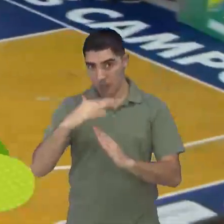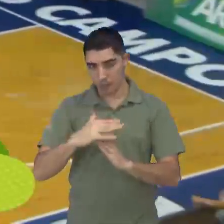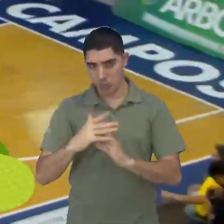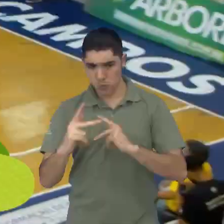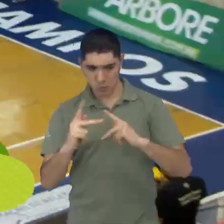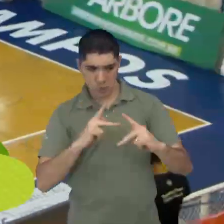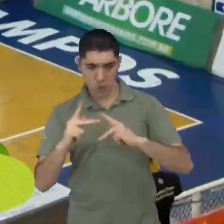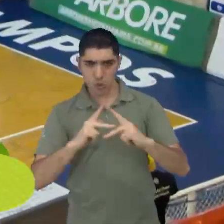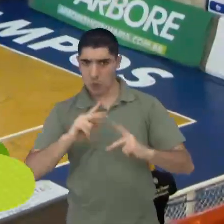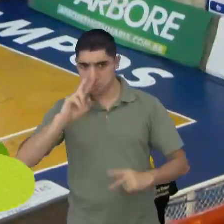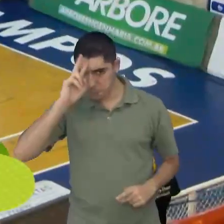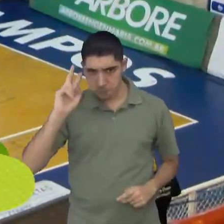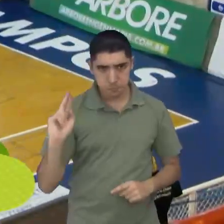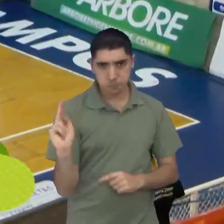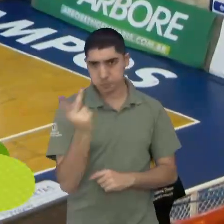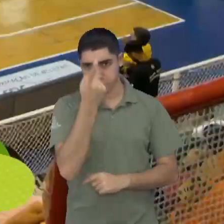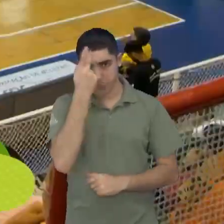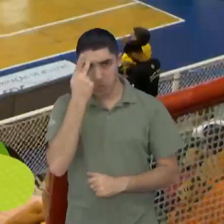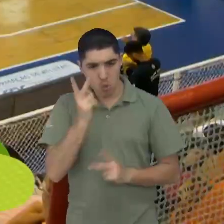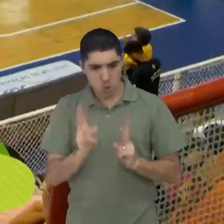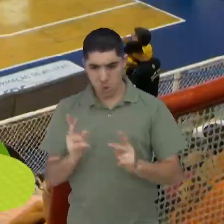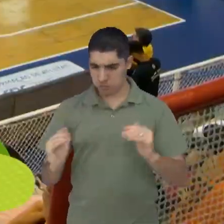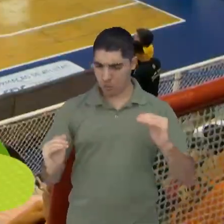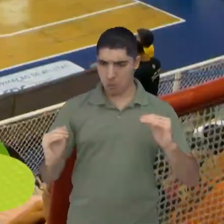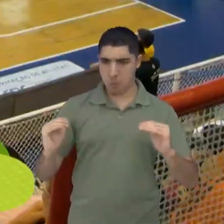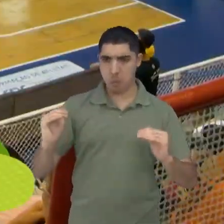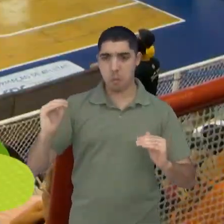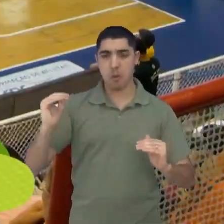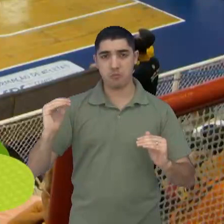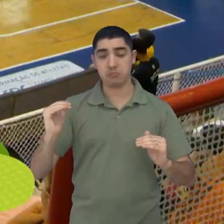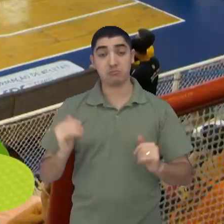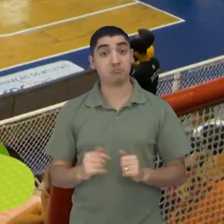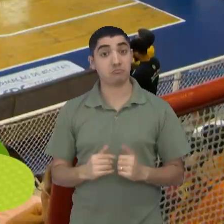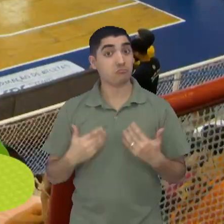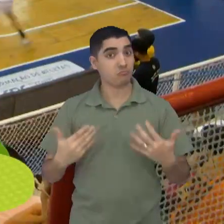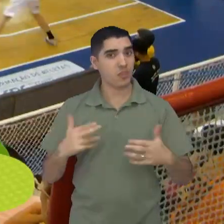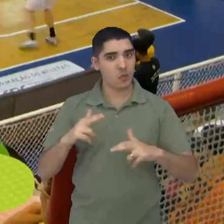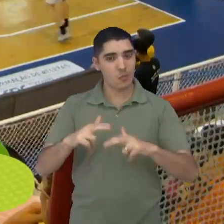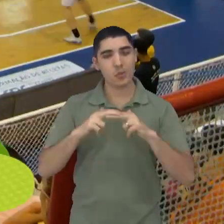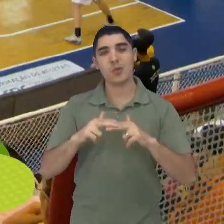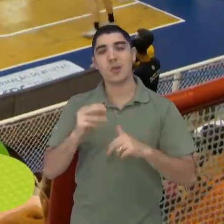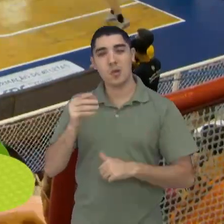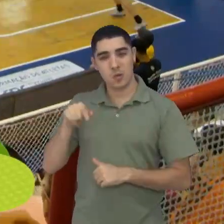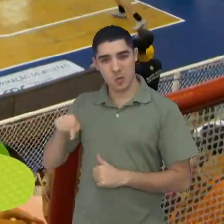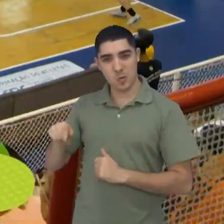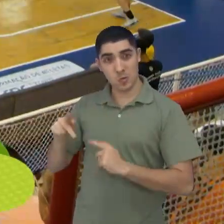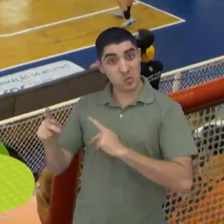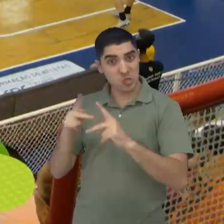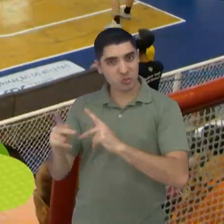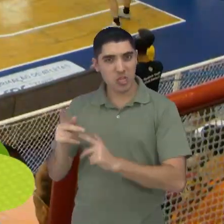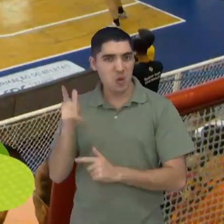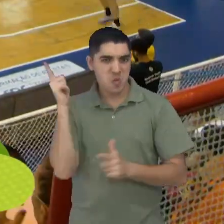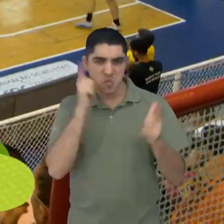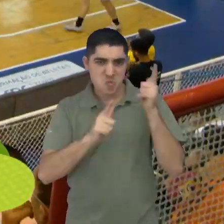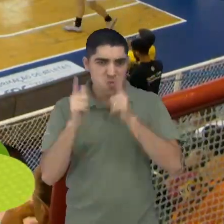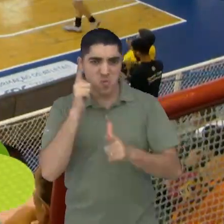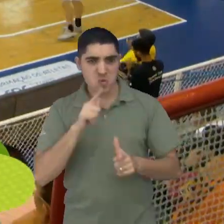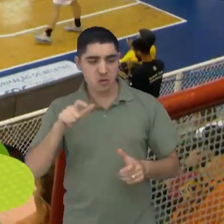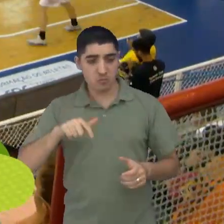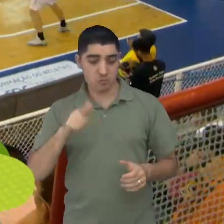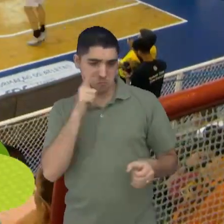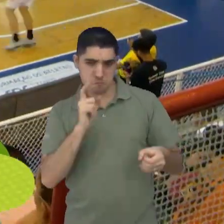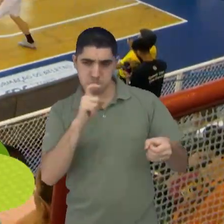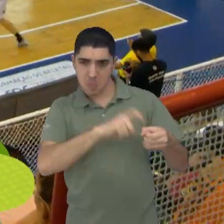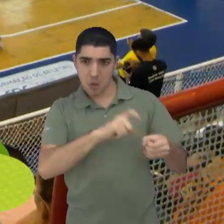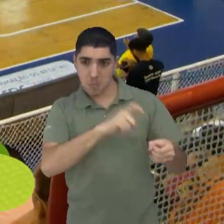foi dominante do começo ao fim. E para isso acontecer, contou com o brilho coletivo de seus principais jogadores. O primeiro